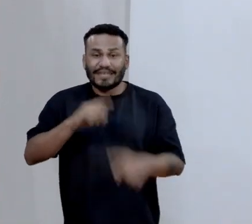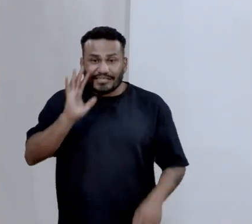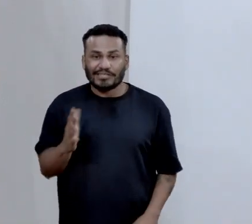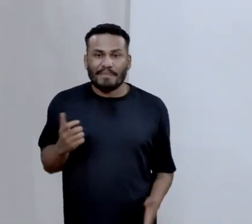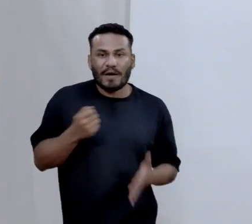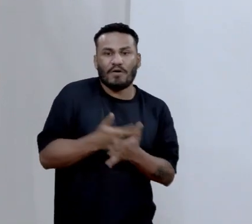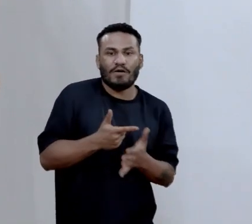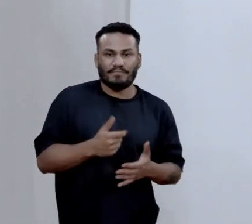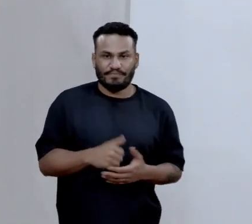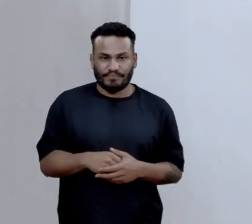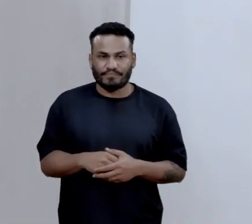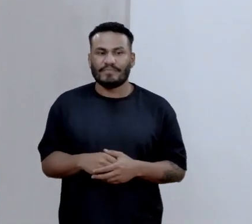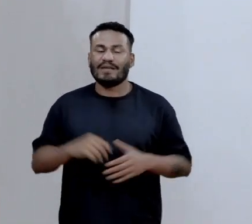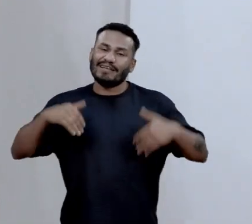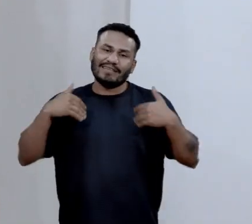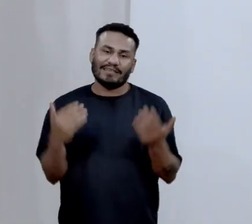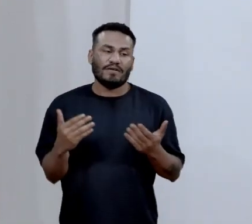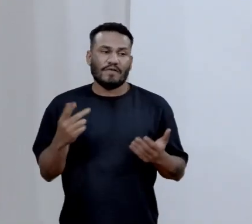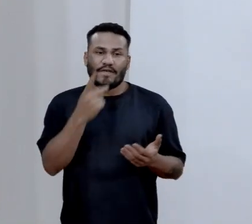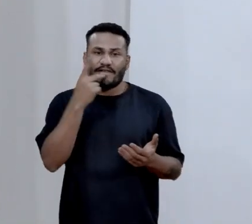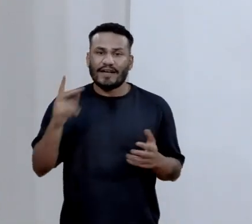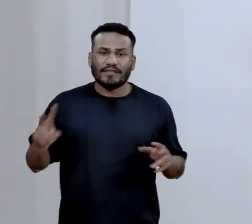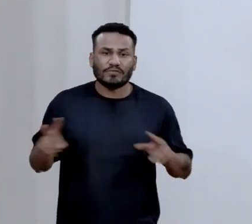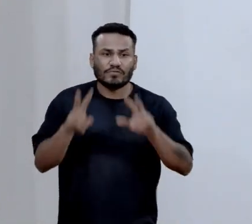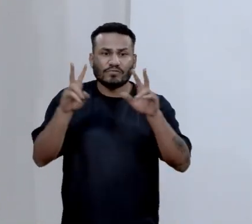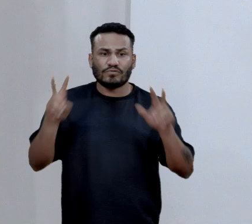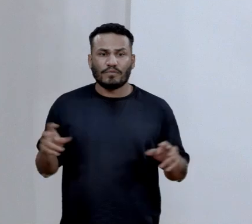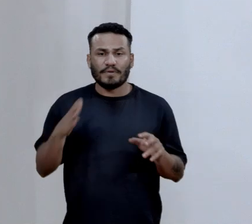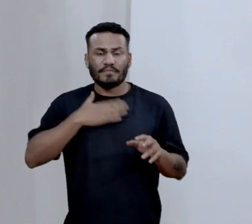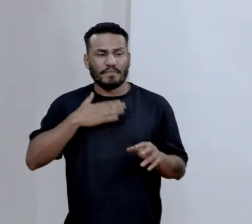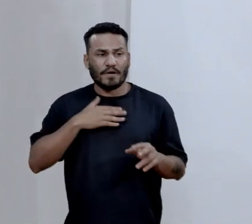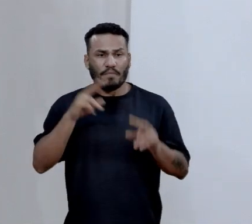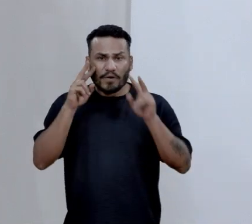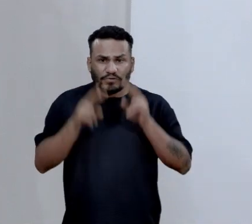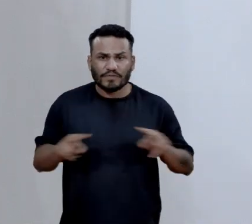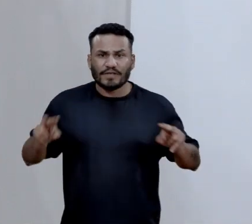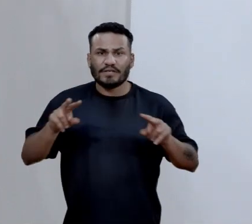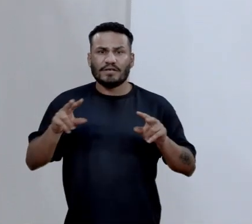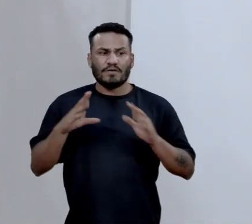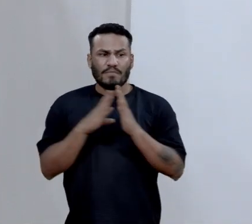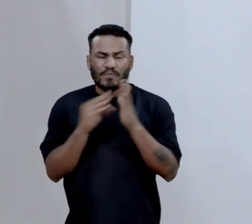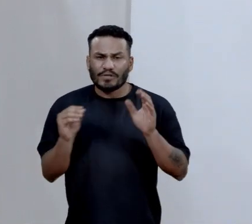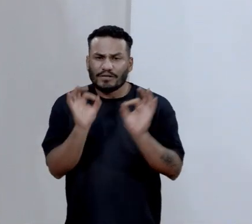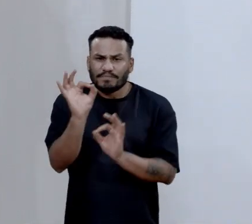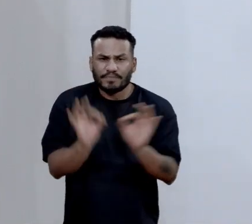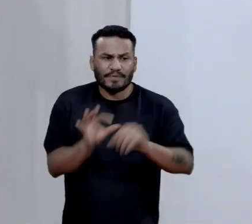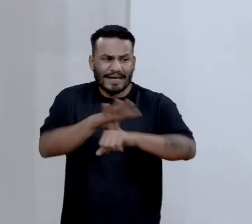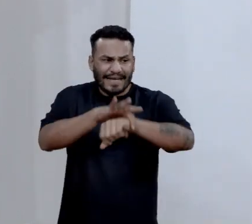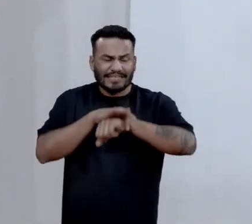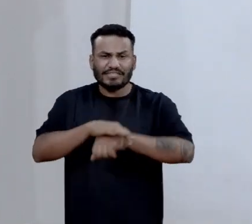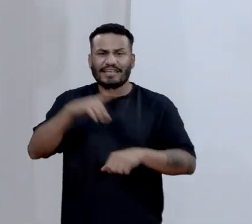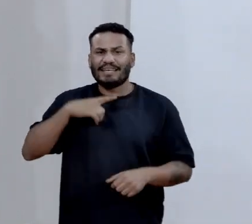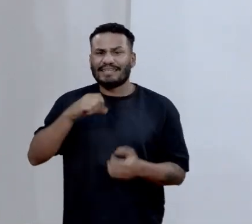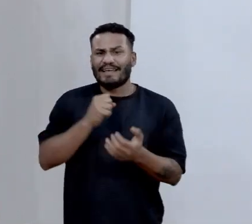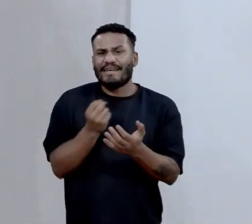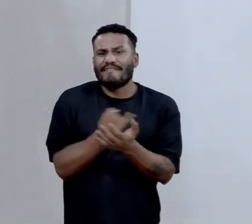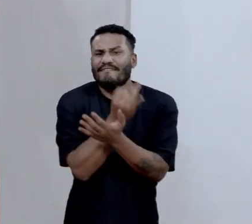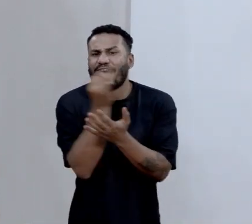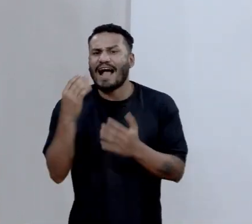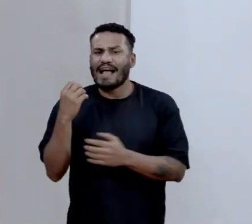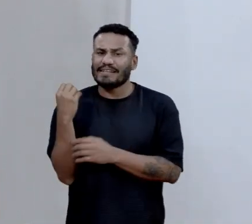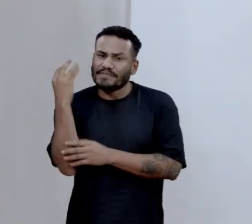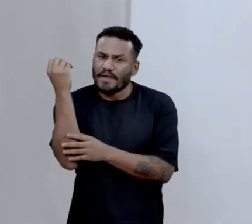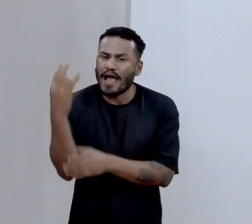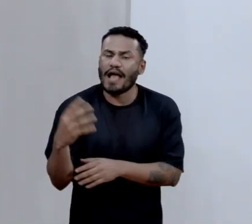pagou. Então, a gente está falando aqui, no meu ponto de vista, de uma modelagem que vai garantir que a gente tenha milhares de